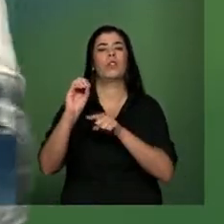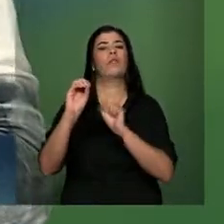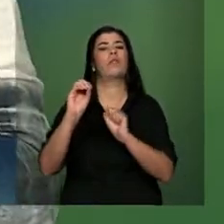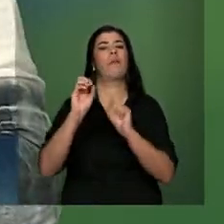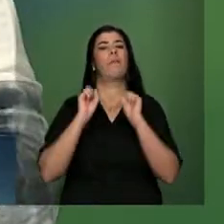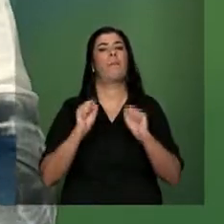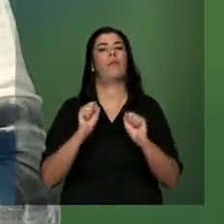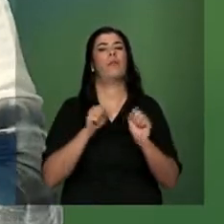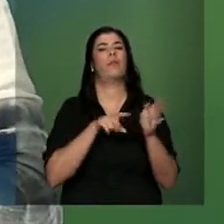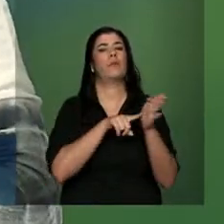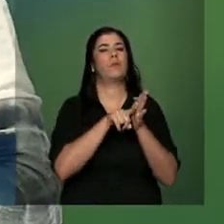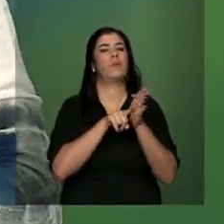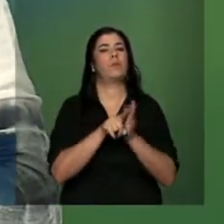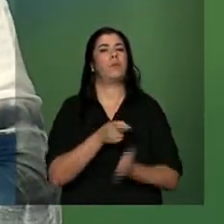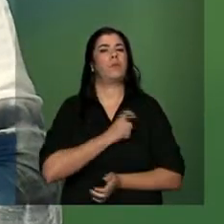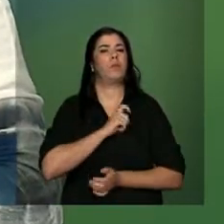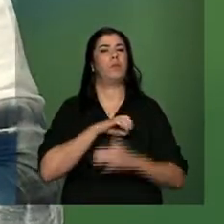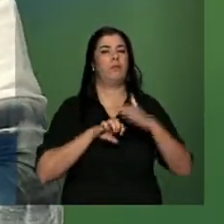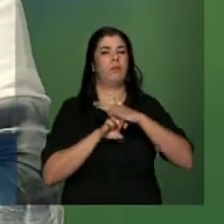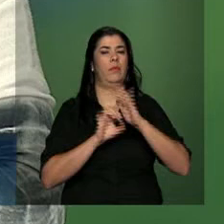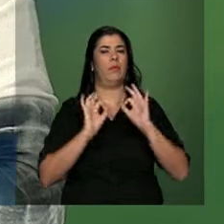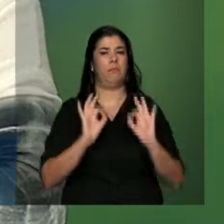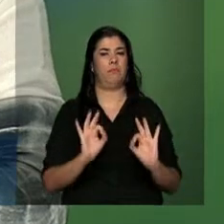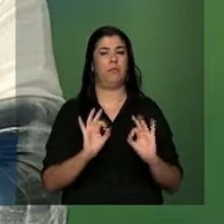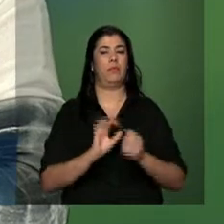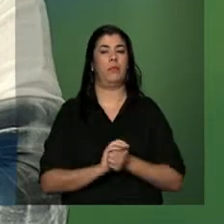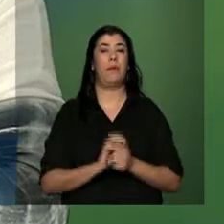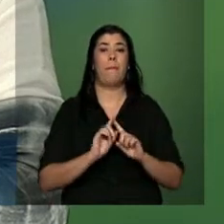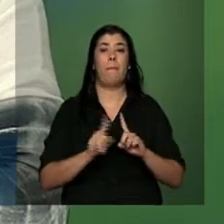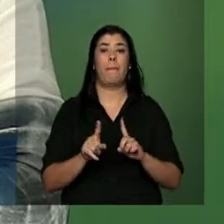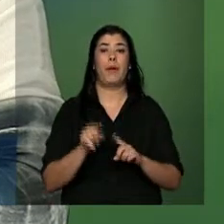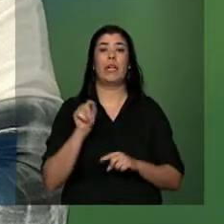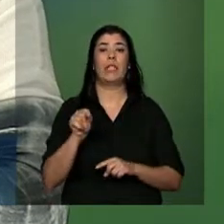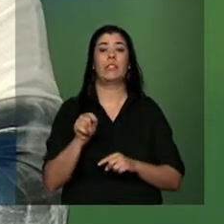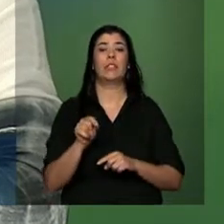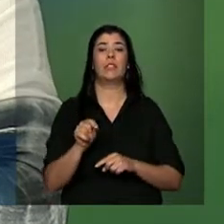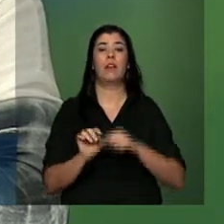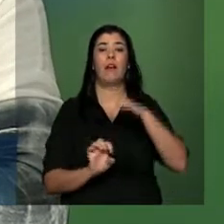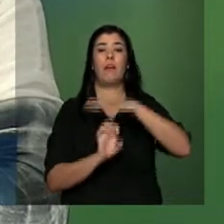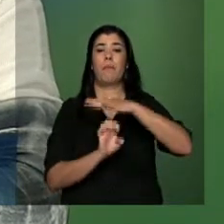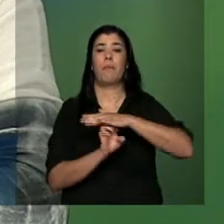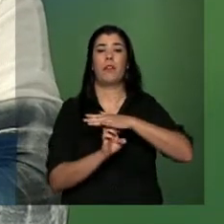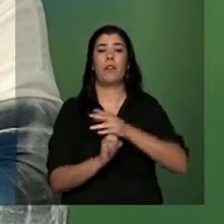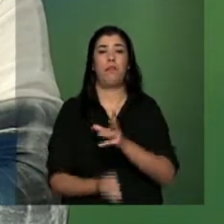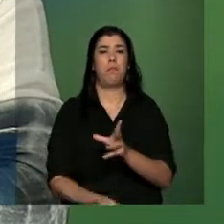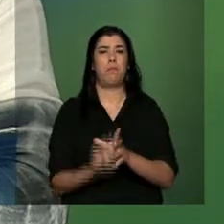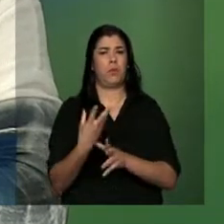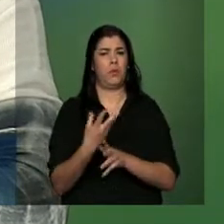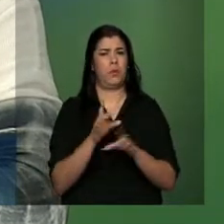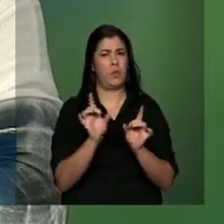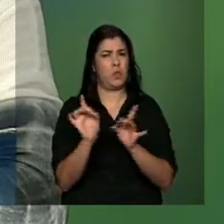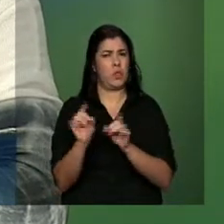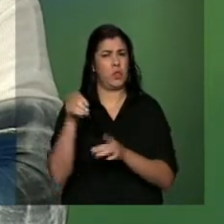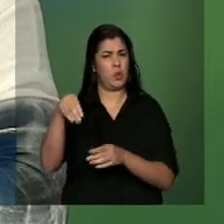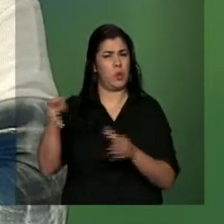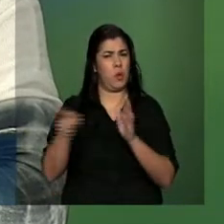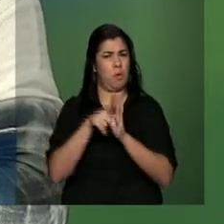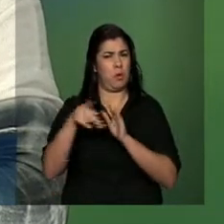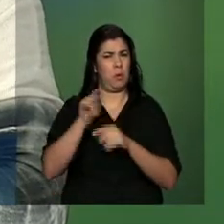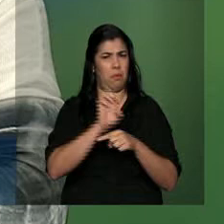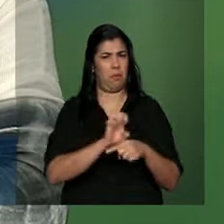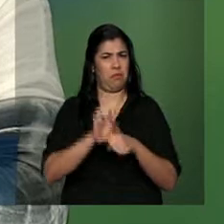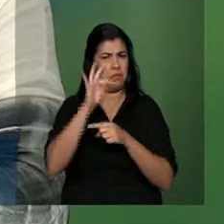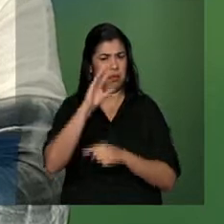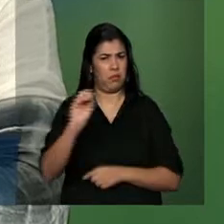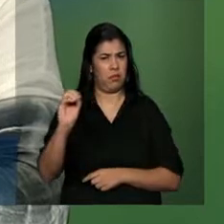apto a fiscalizar as suas empresas. Mas o produto dessas empresas só poder ser vendido no Tocantins, não poder vender no Maranhão? Como assim?